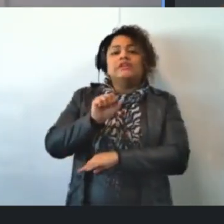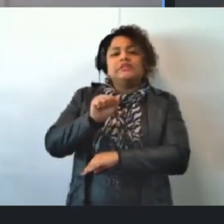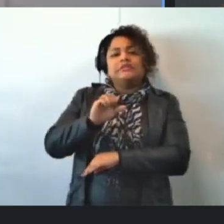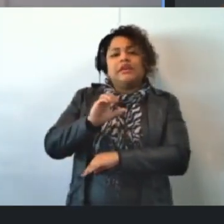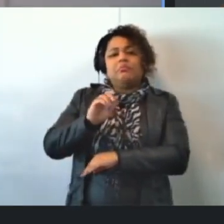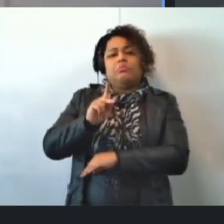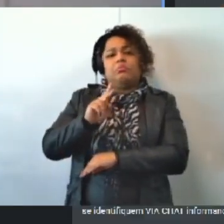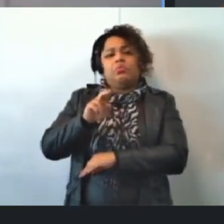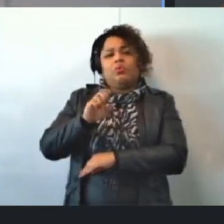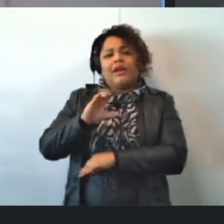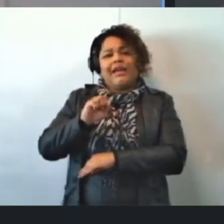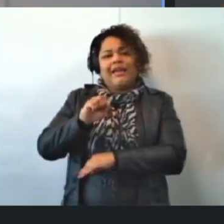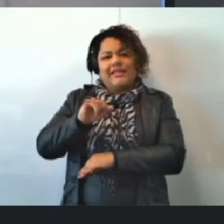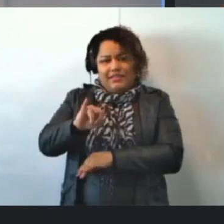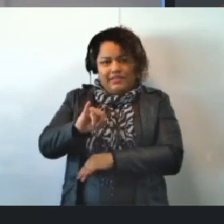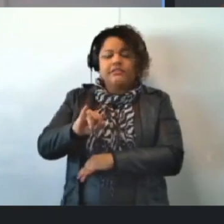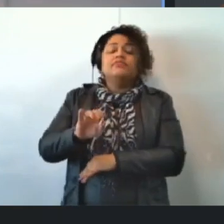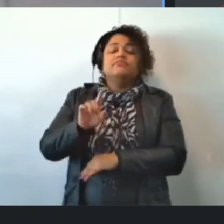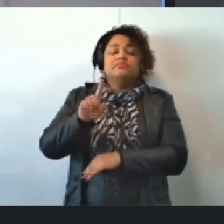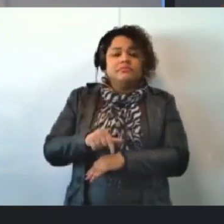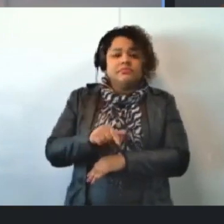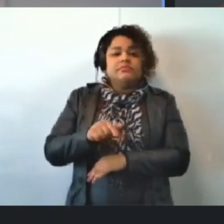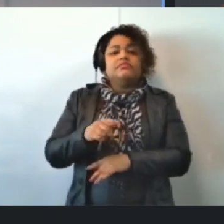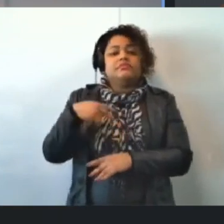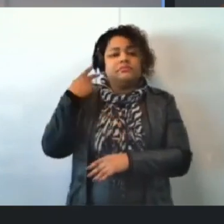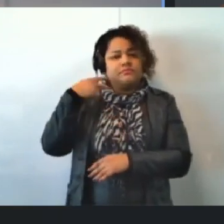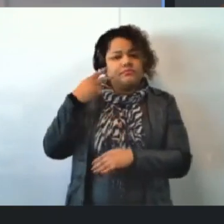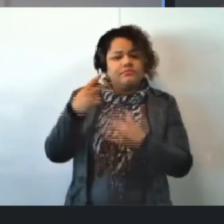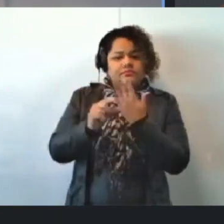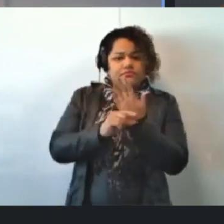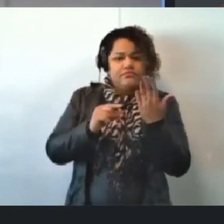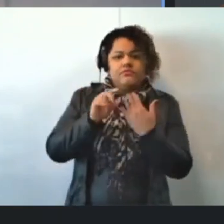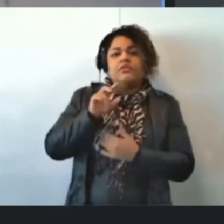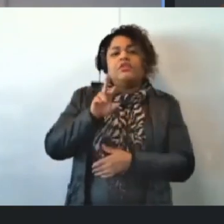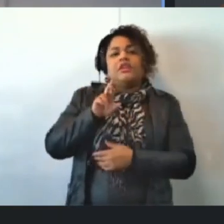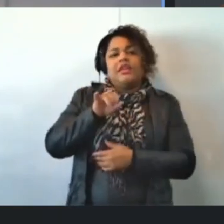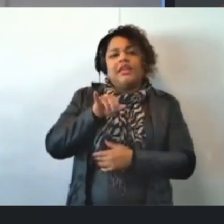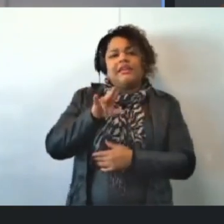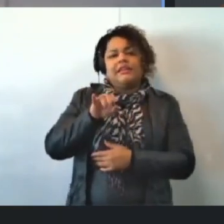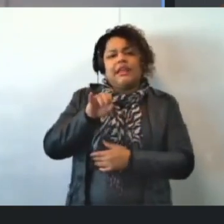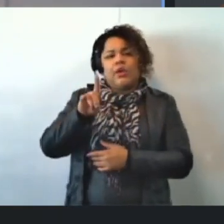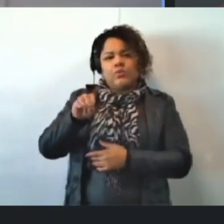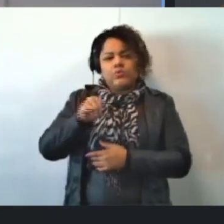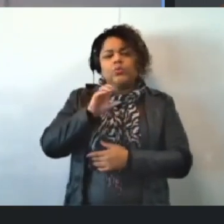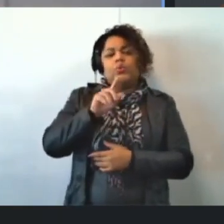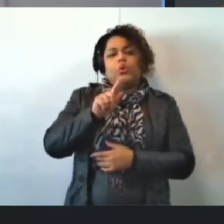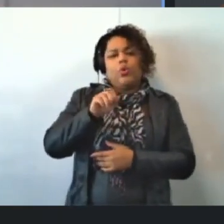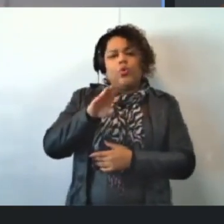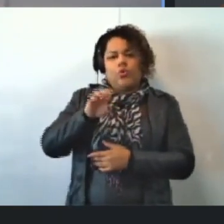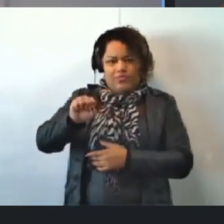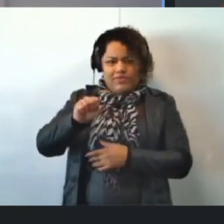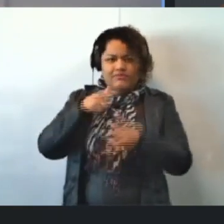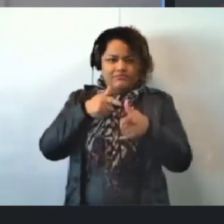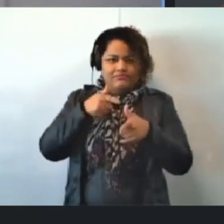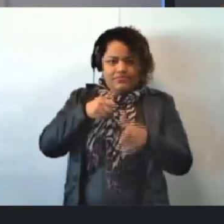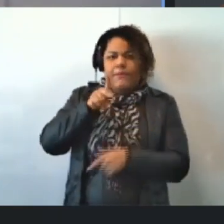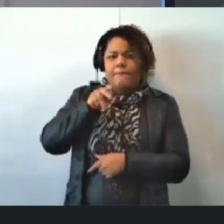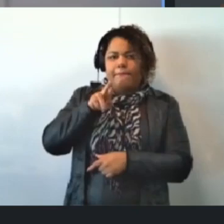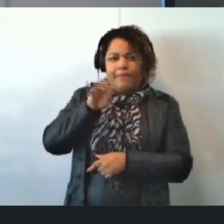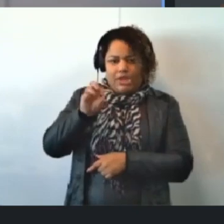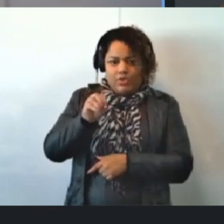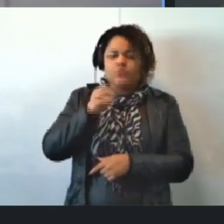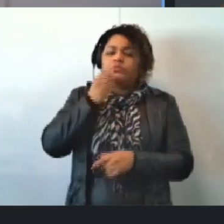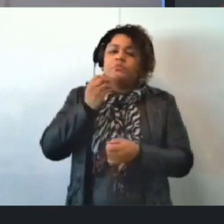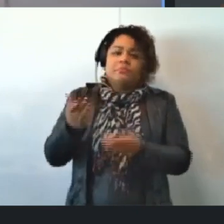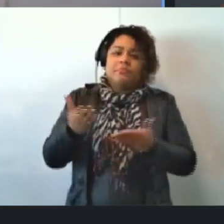1137/2024, de autoria do vereador Reinaldo Gomes Pedro Sacolão. E dou boas-vindas aos convidados, mas peço licença, nós vamos fazer uma